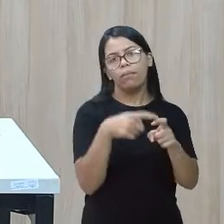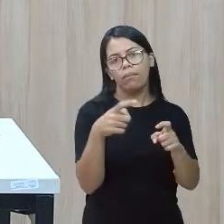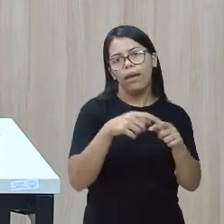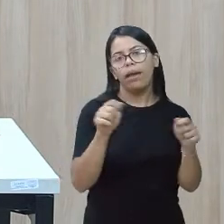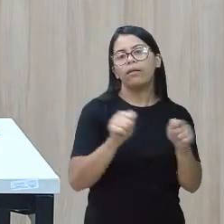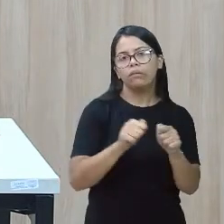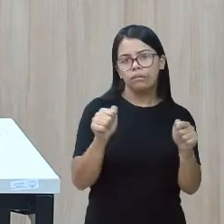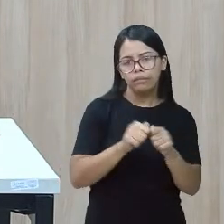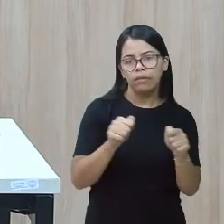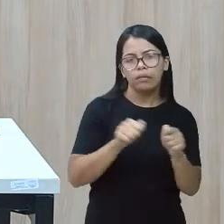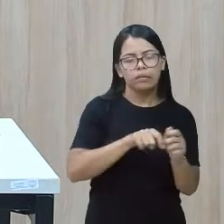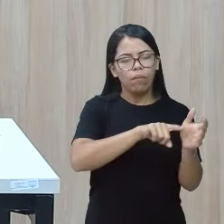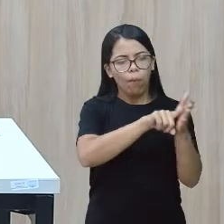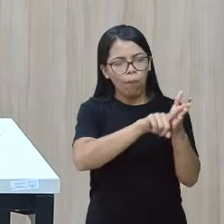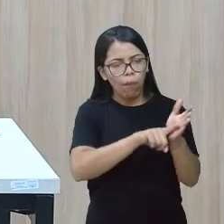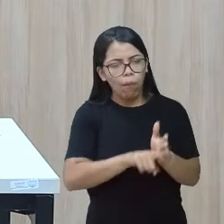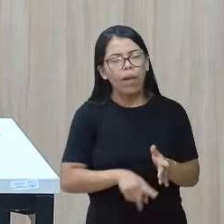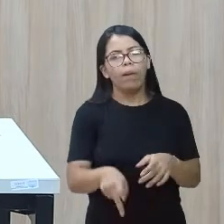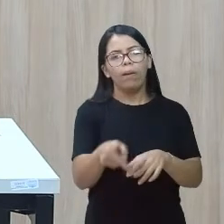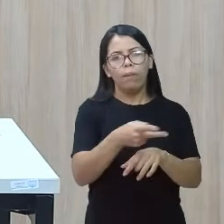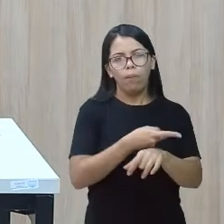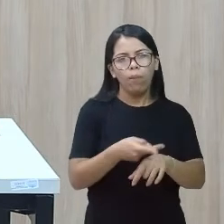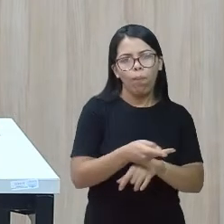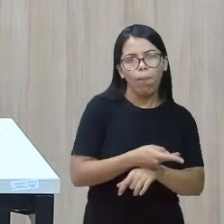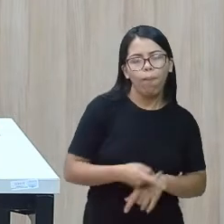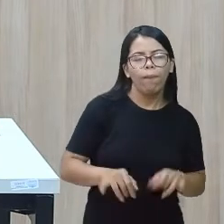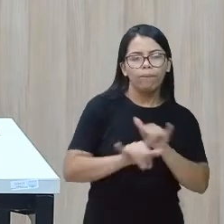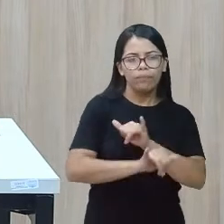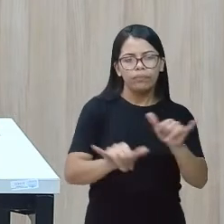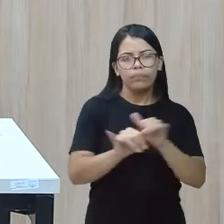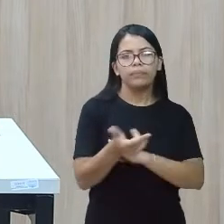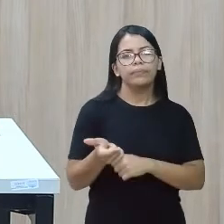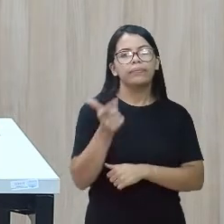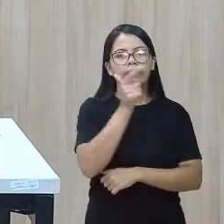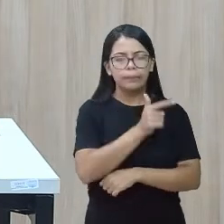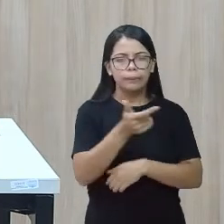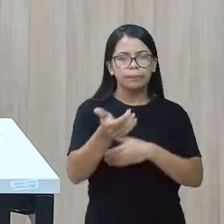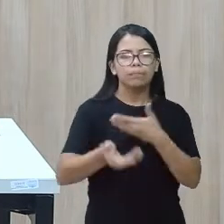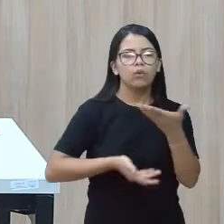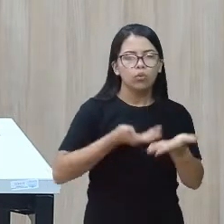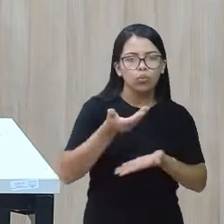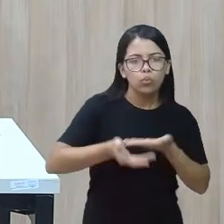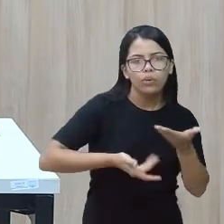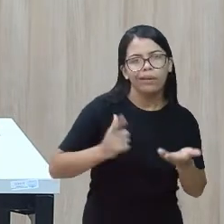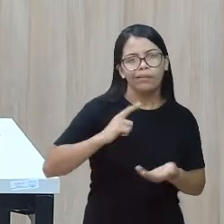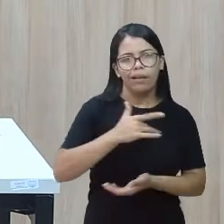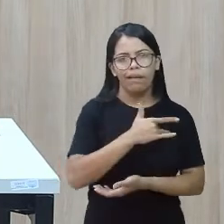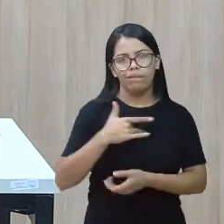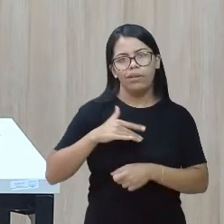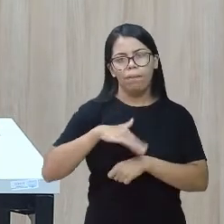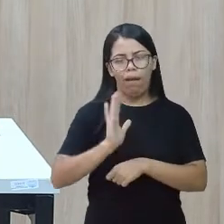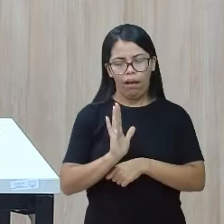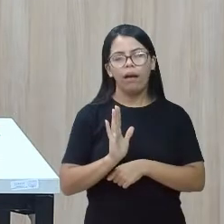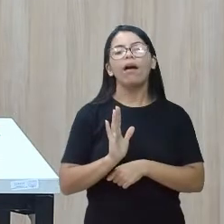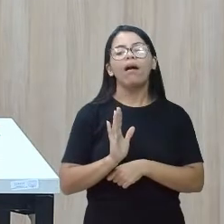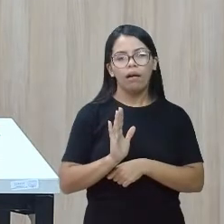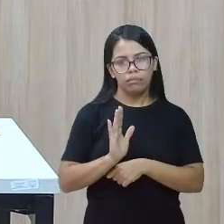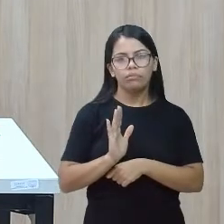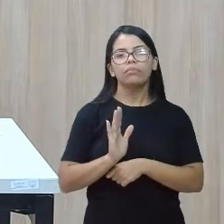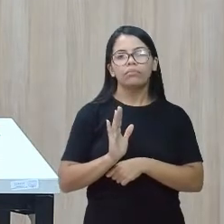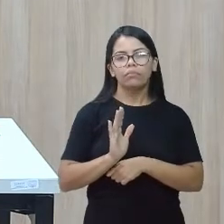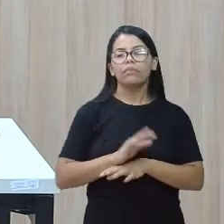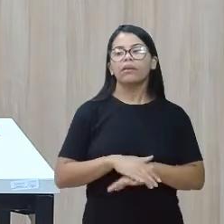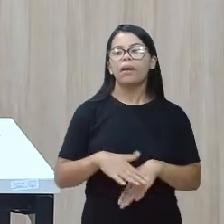teste, vamos lá procurar, né, essas informações para poder se cuidar e ter aí uma vida saudável. Mas hoje nós